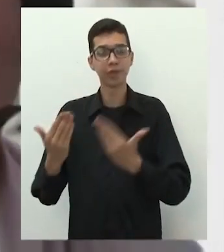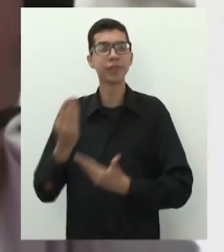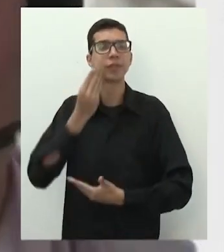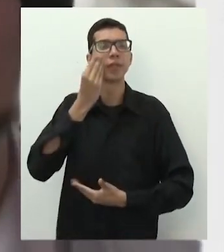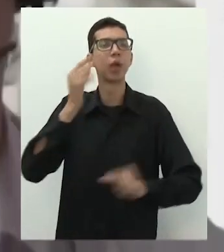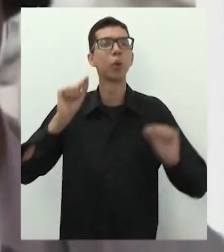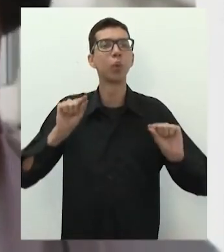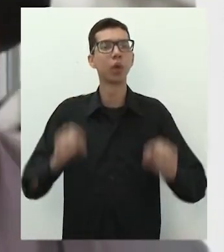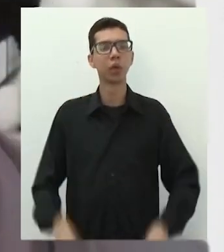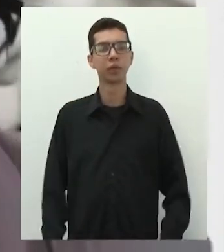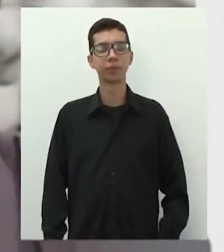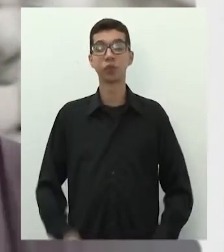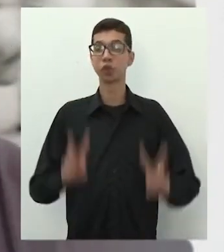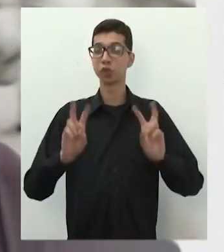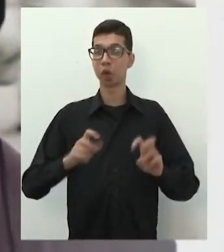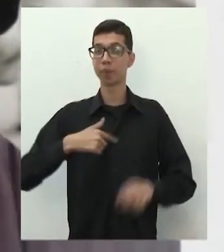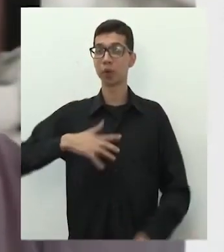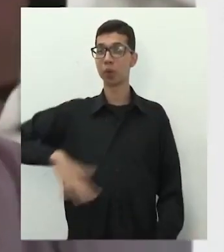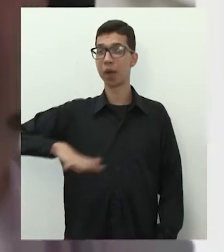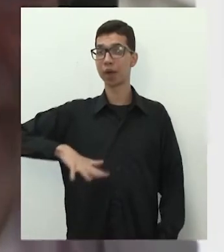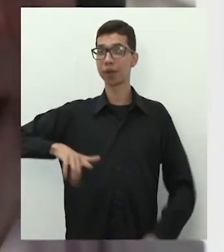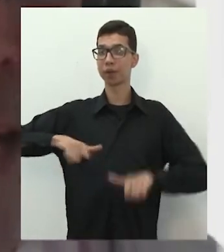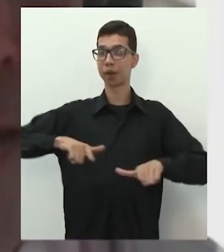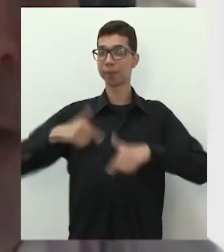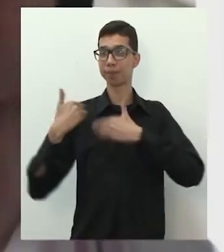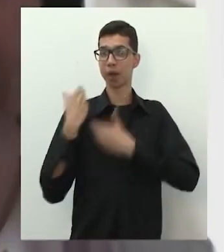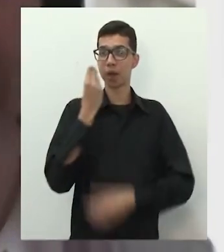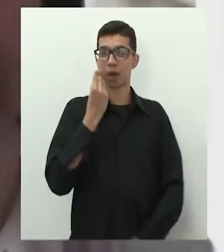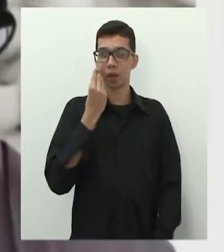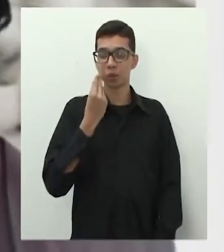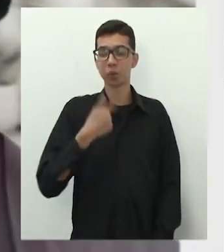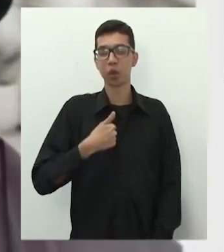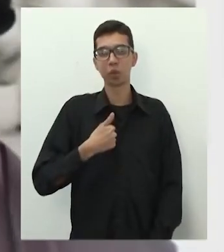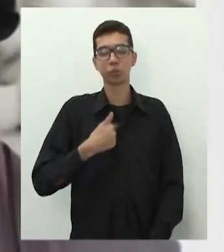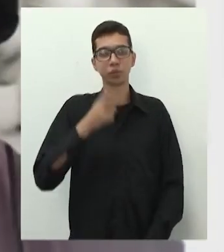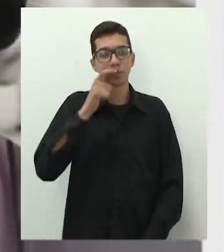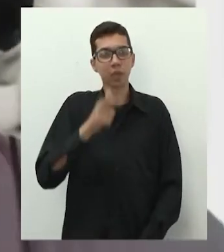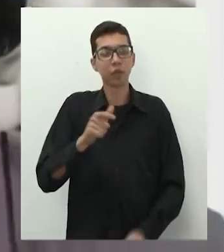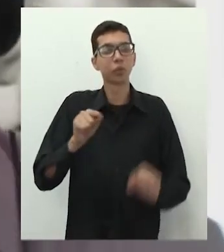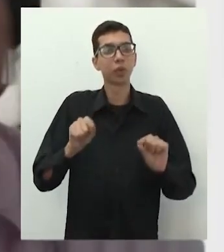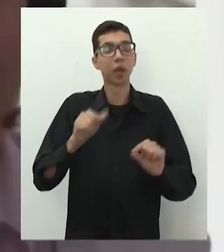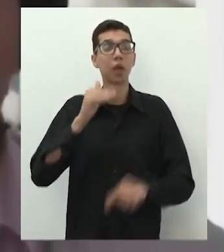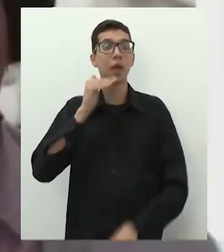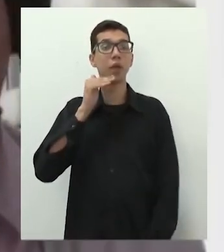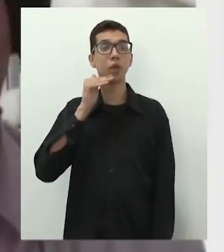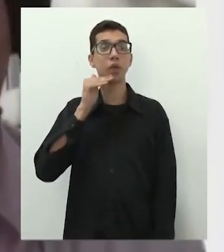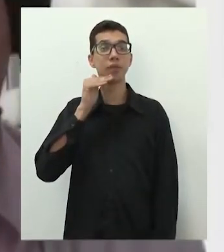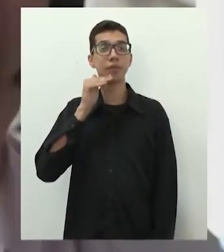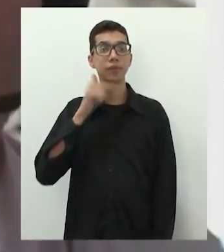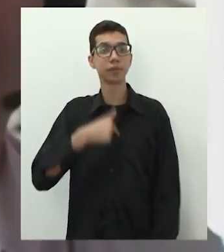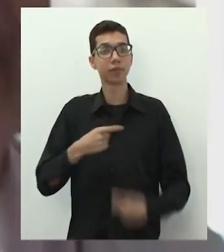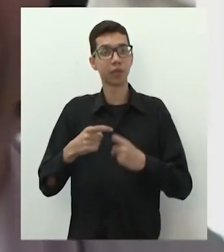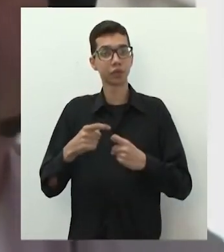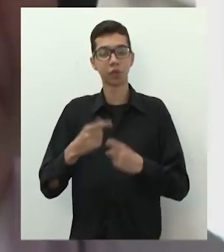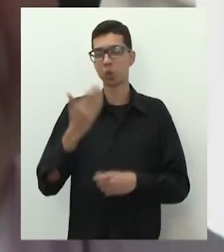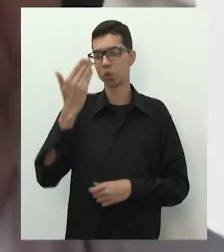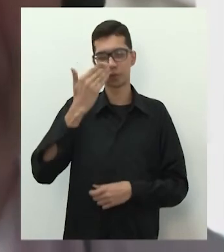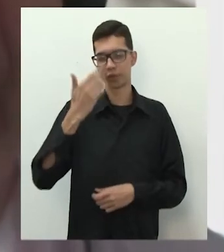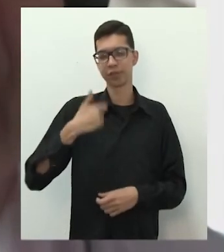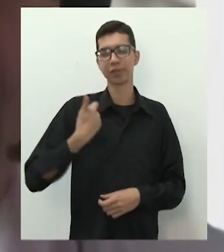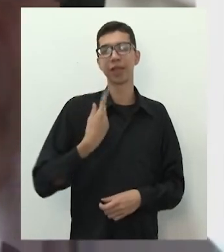né? Mas eu entendo que o adolescente vai exercitar esse movimento, e até se você pegar os aplicativos aqui, Instagram, por exemplo,